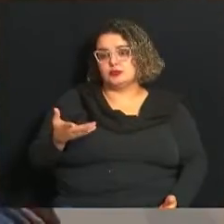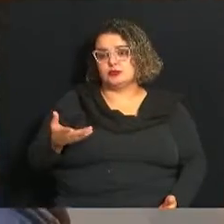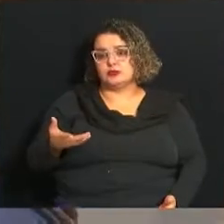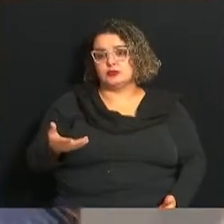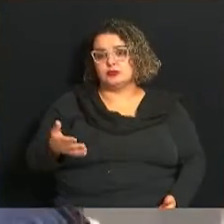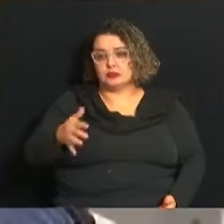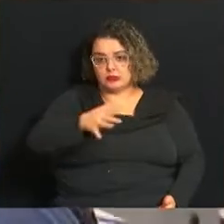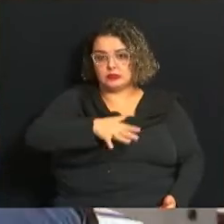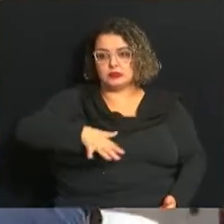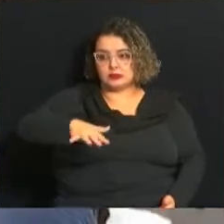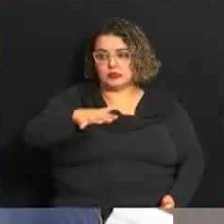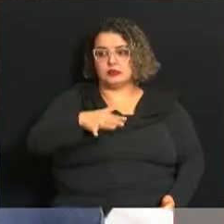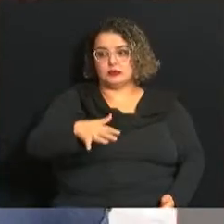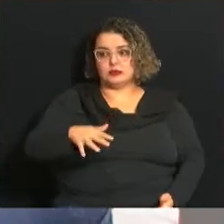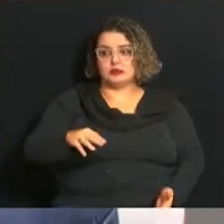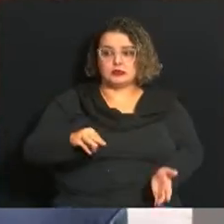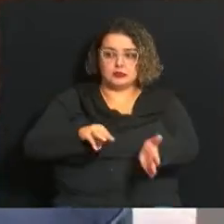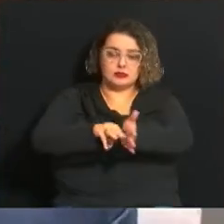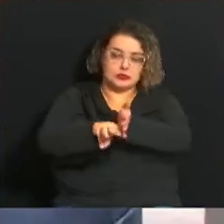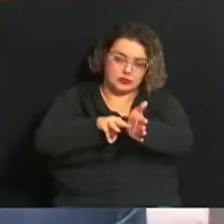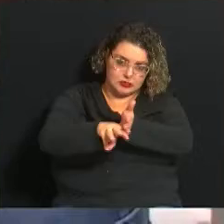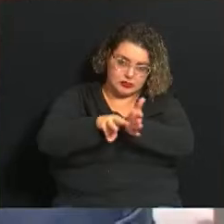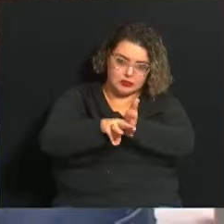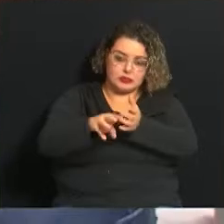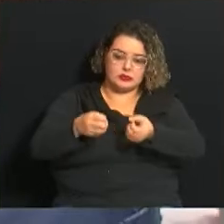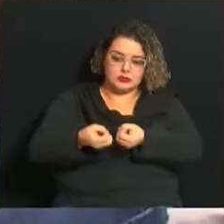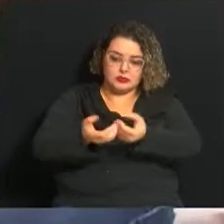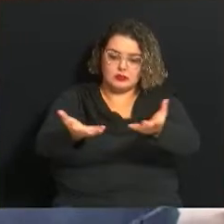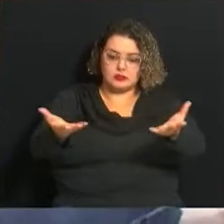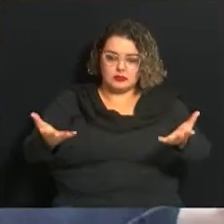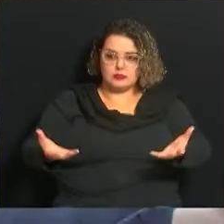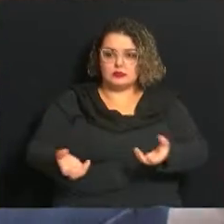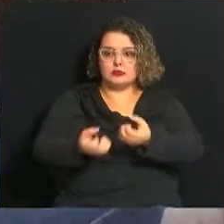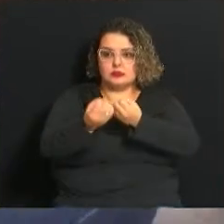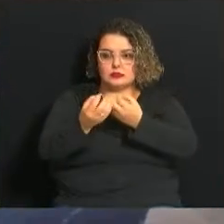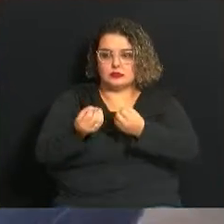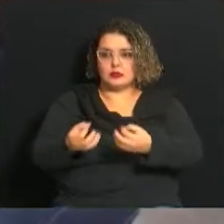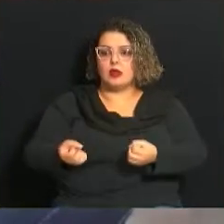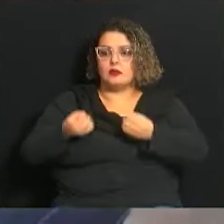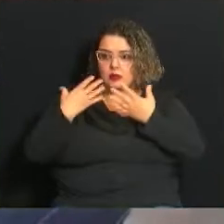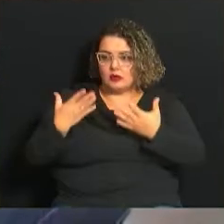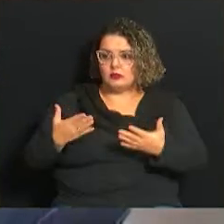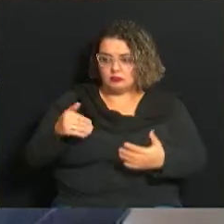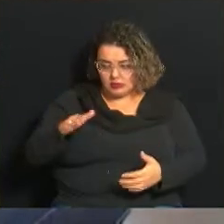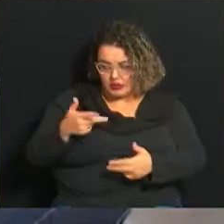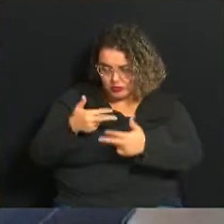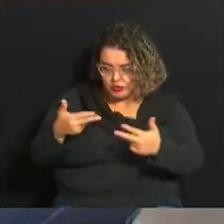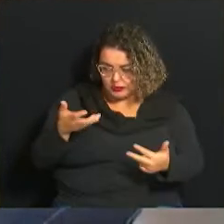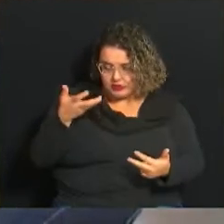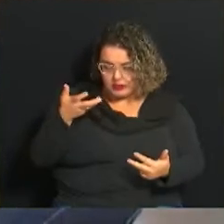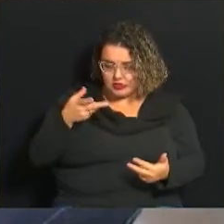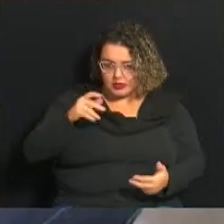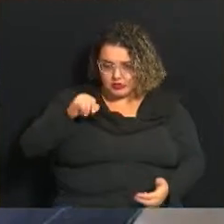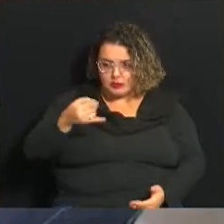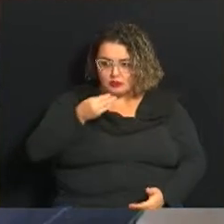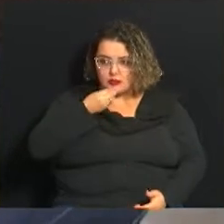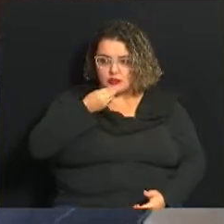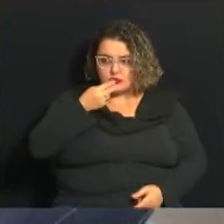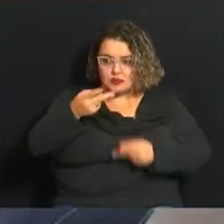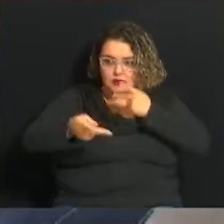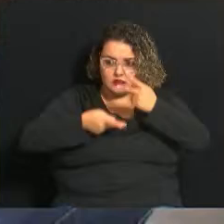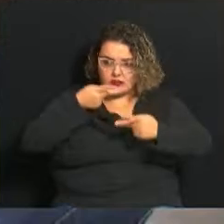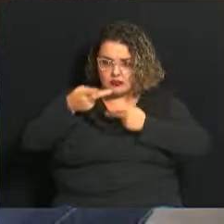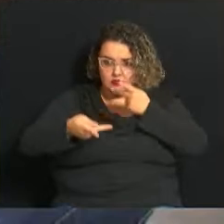nessa metodologia, né, de transmissão de informação. Boa, Shaula. Mais alguma coisa que você queira aproveitar o espaço aqui no